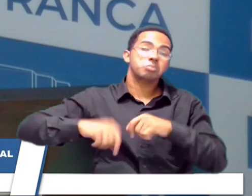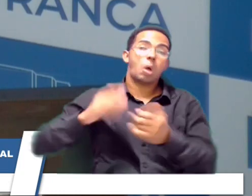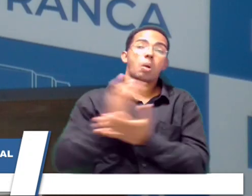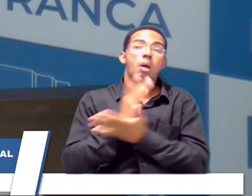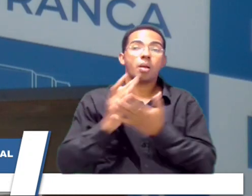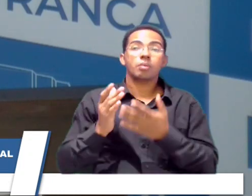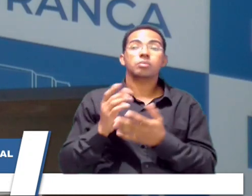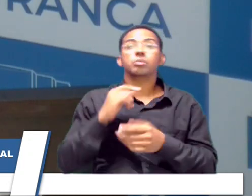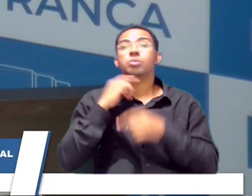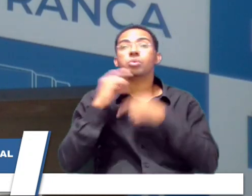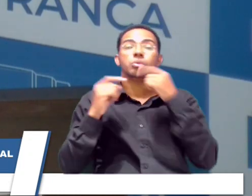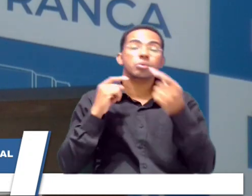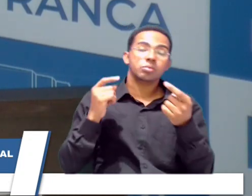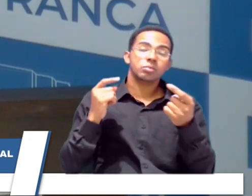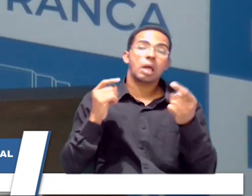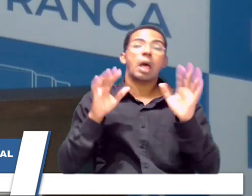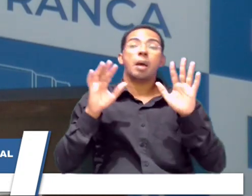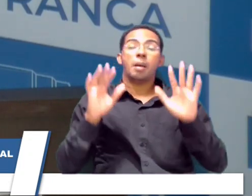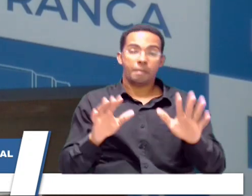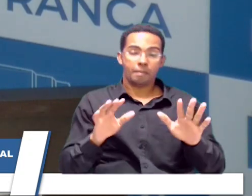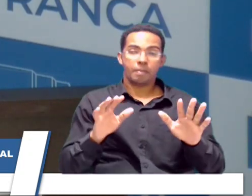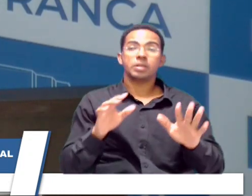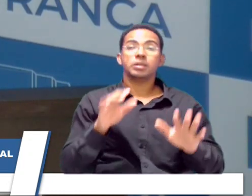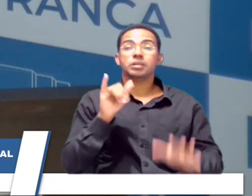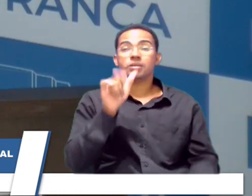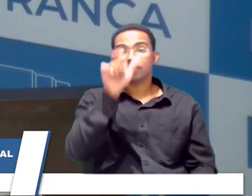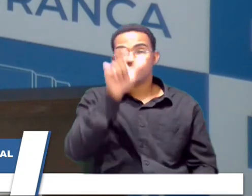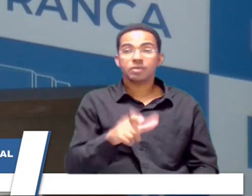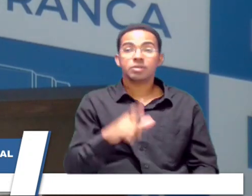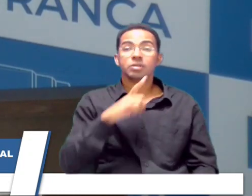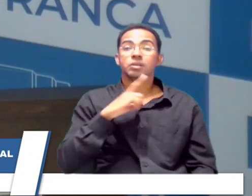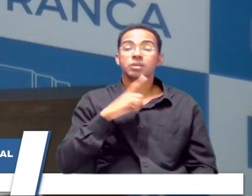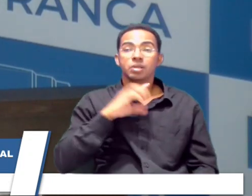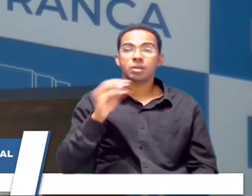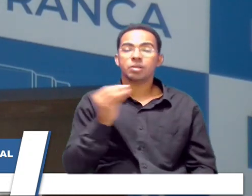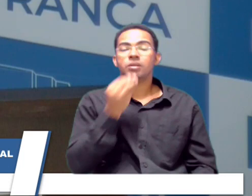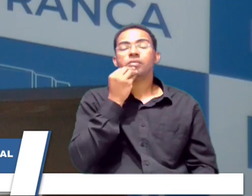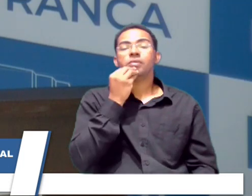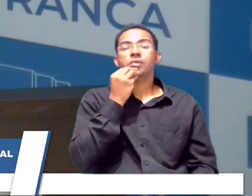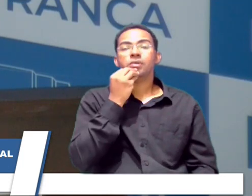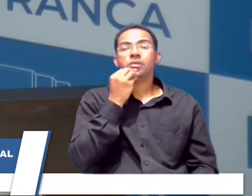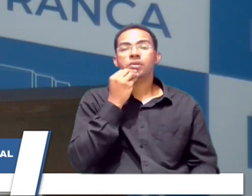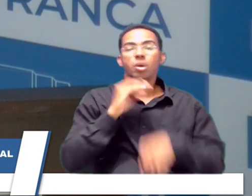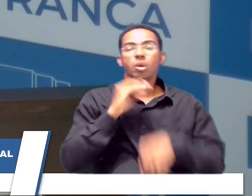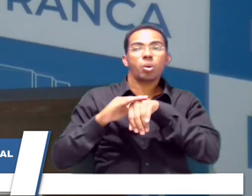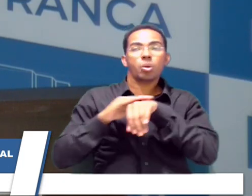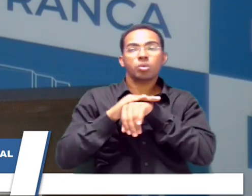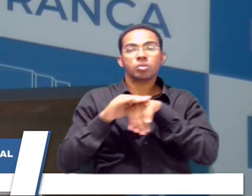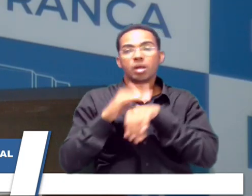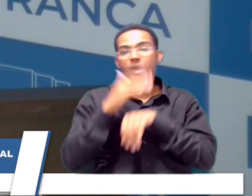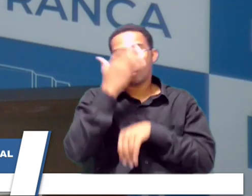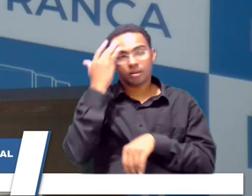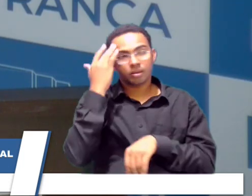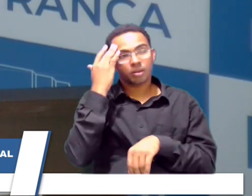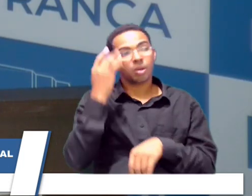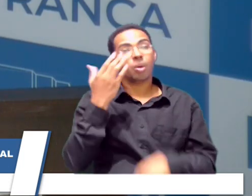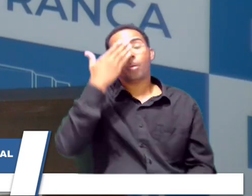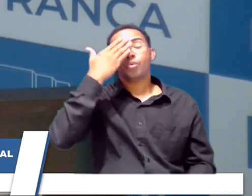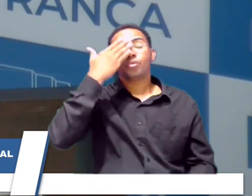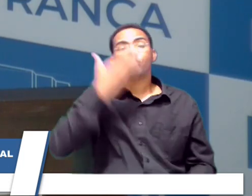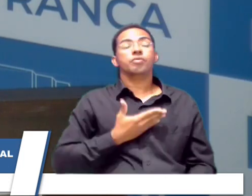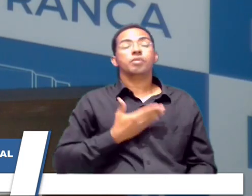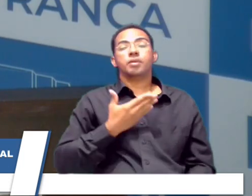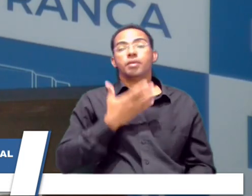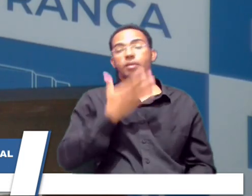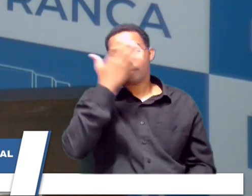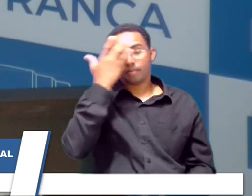dúvida ainda. Mas, se você tiver a oportunidade de conversar com alguém ou de presenciar alguém,